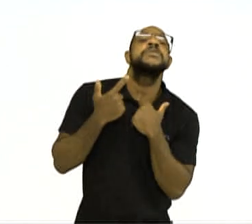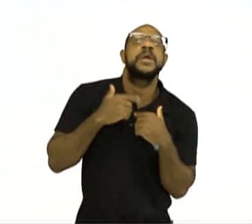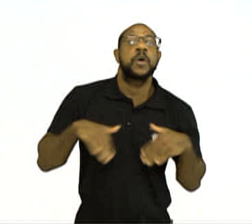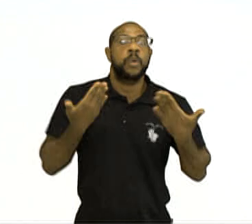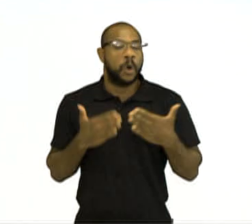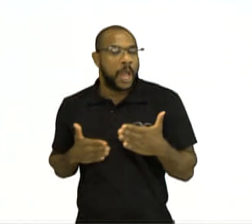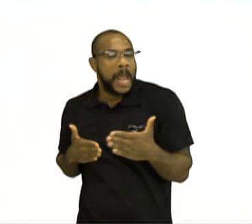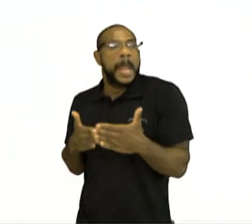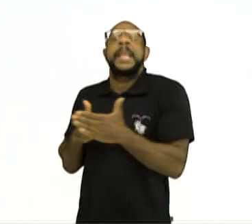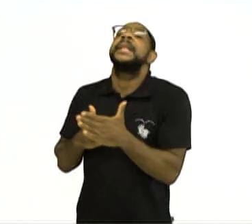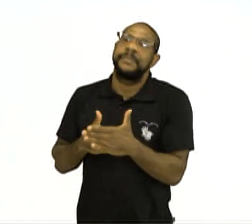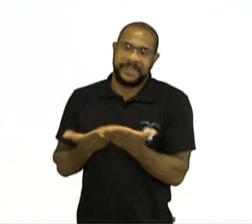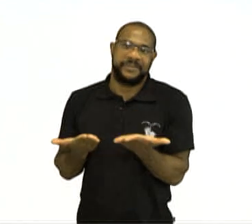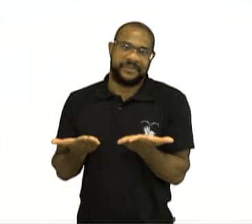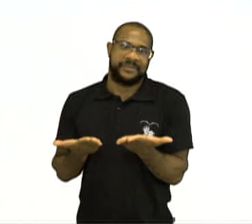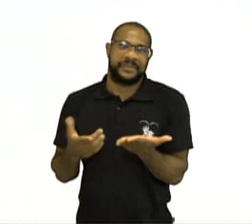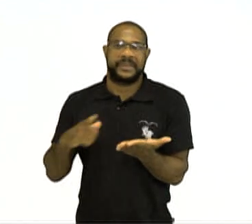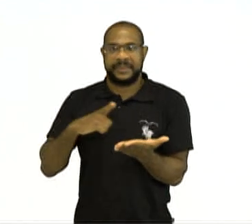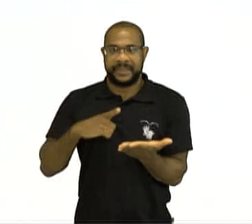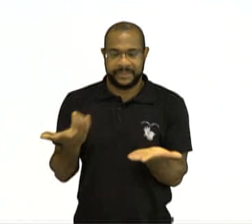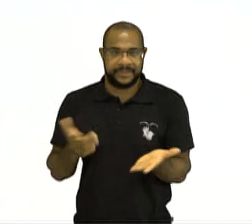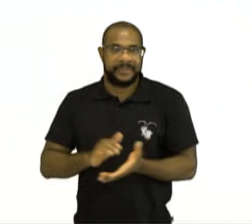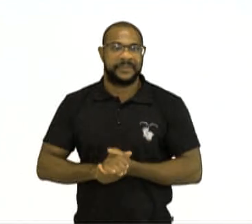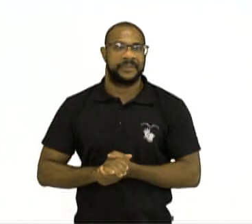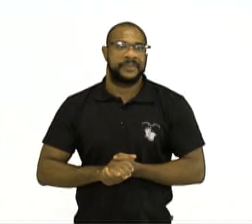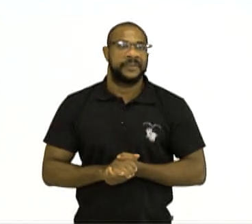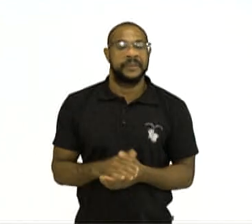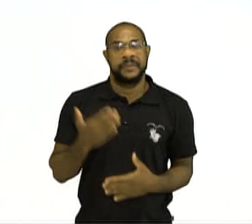se apresentam aos sujeitos sociais? Aqui